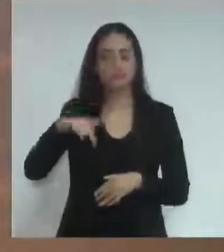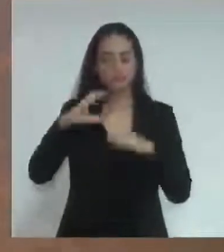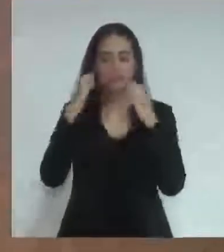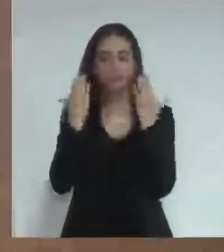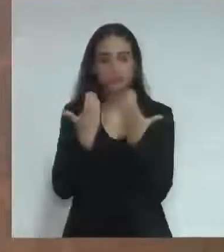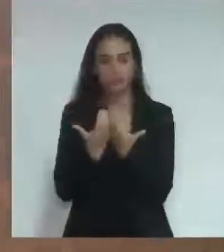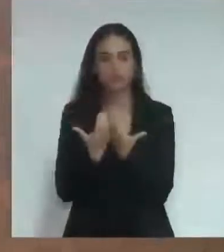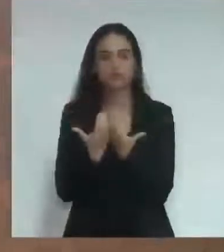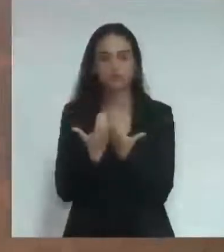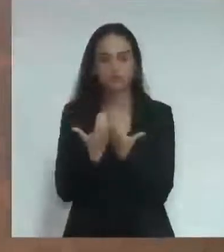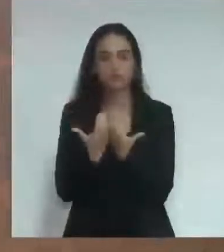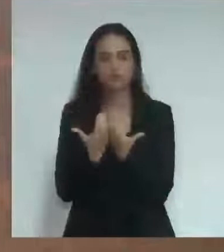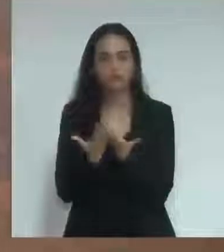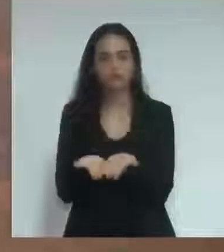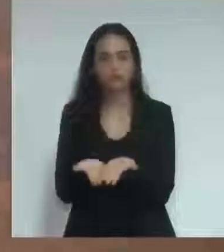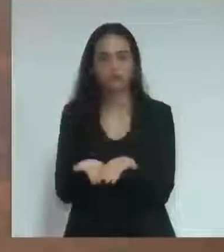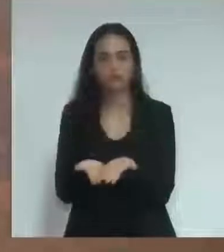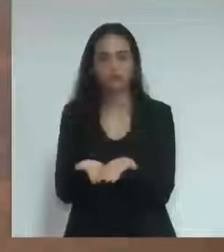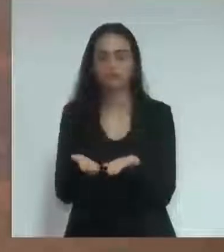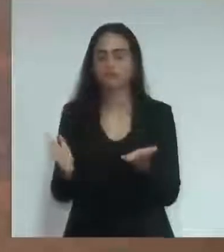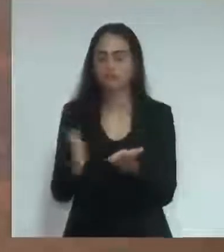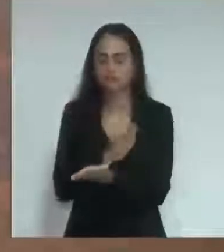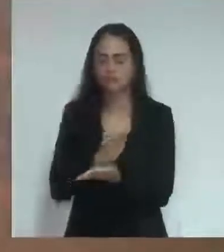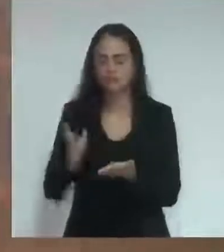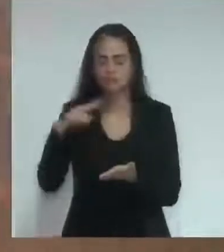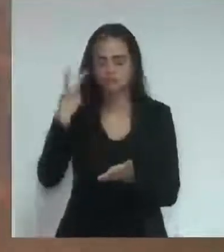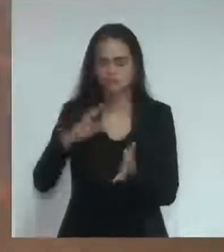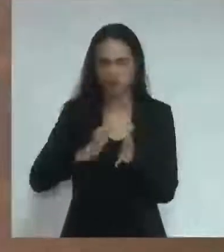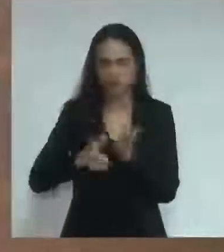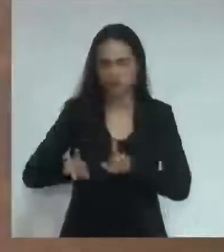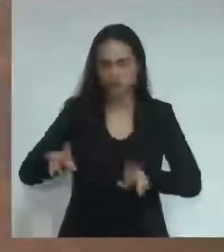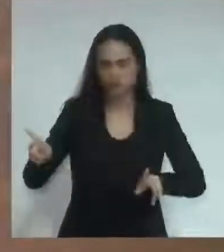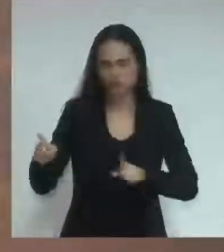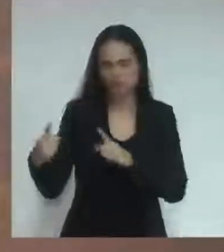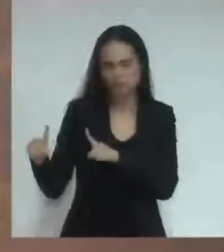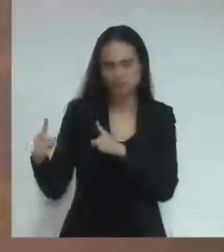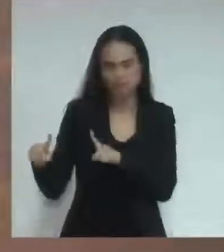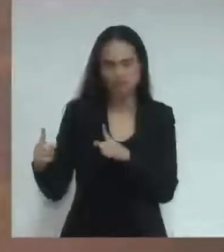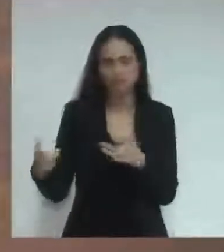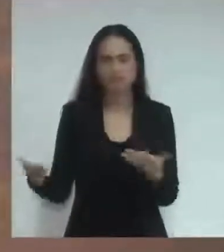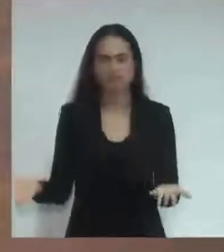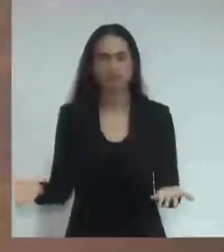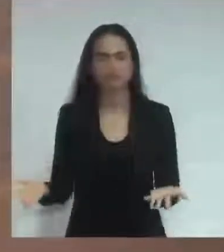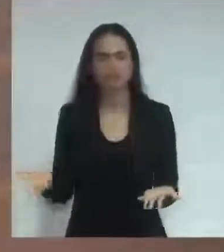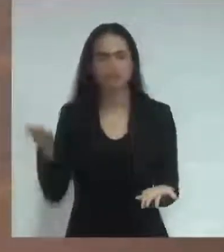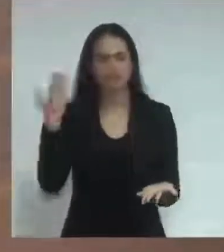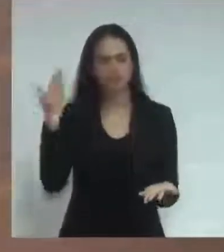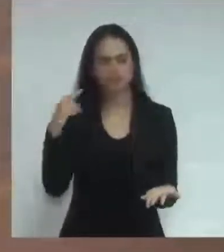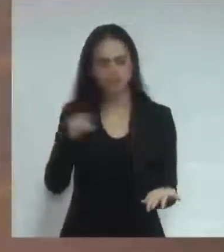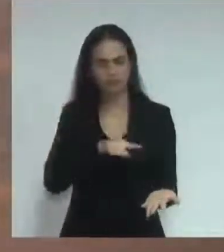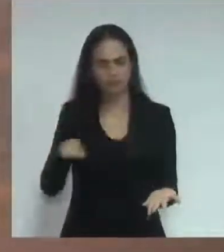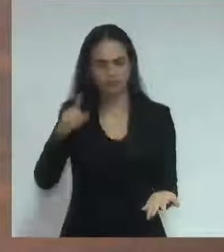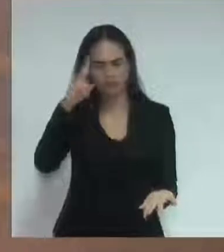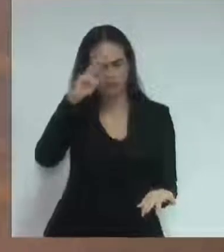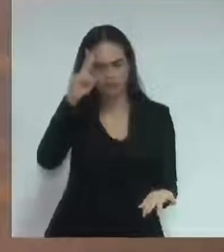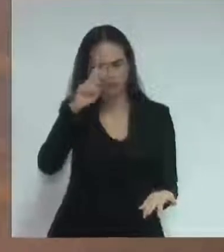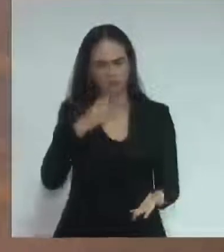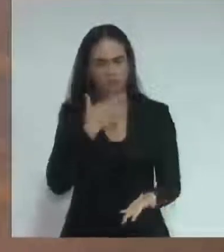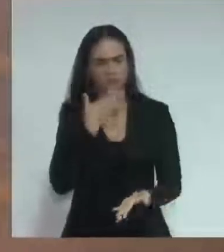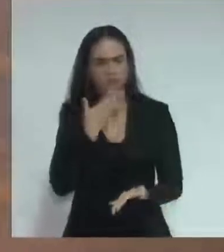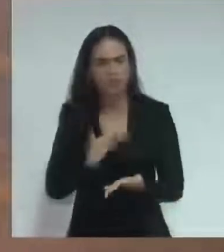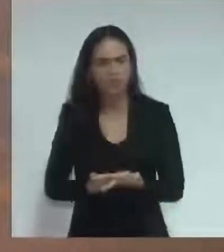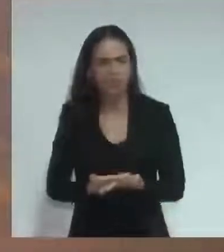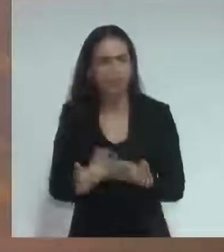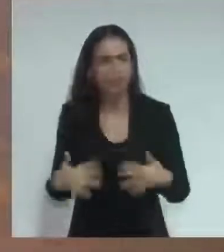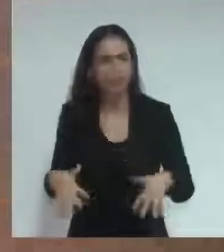cidade para atacar os vereadores de oposição. Não sei se quem acompanha as sessões aqui da Câmara lembra, era uma coisa impressionante, né, no início